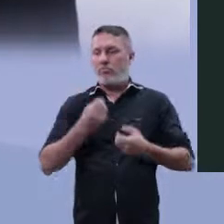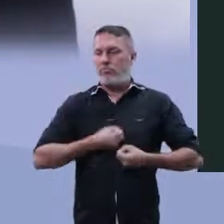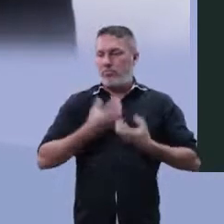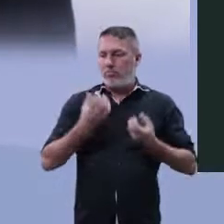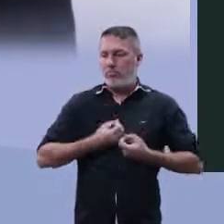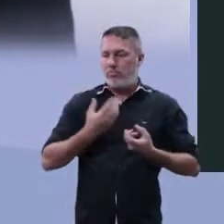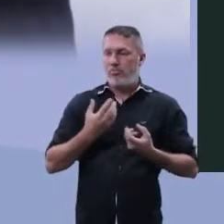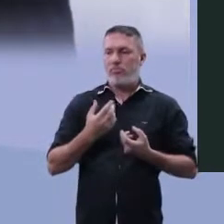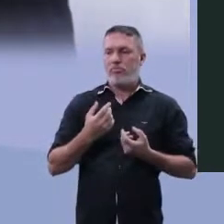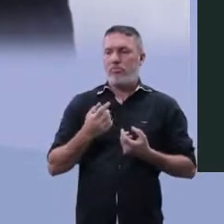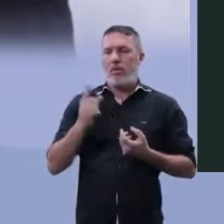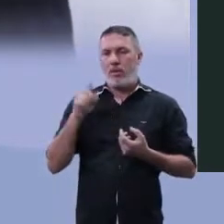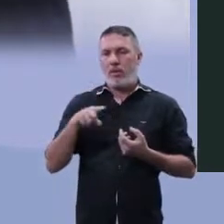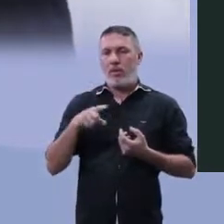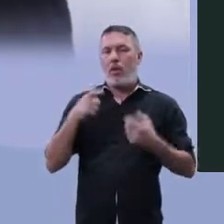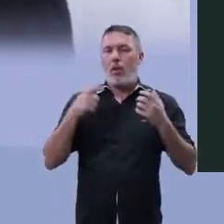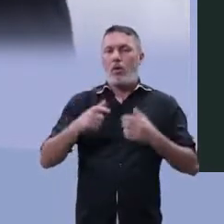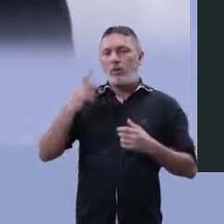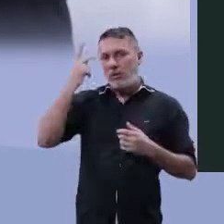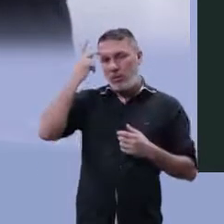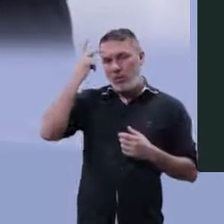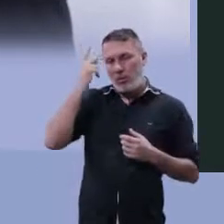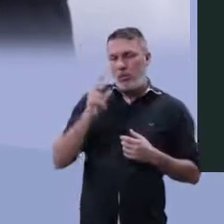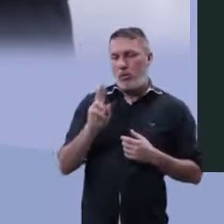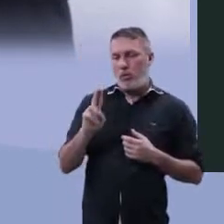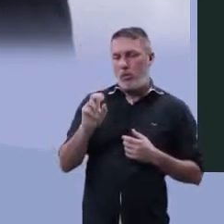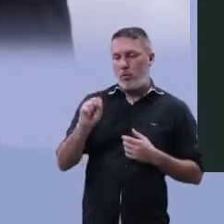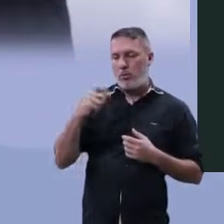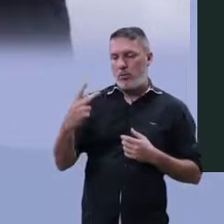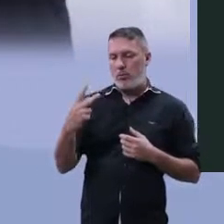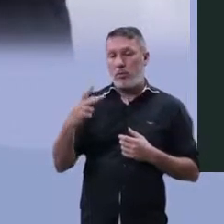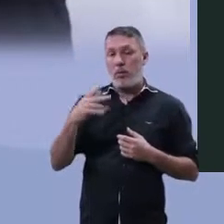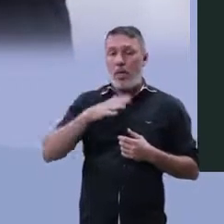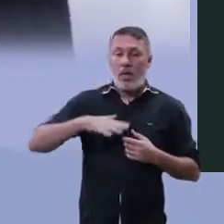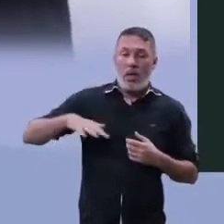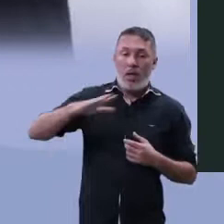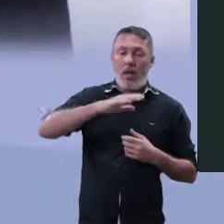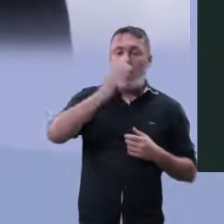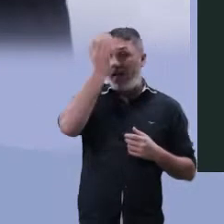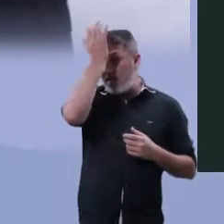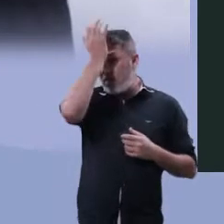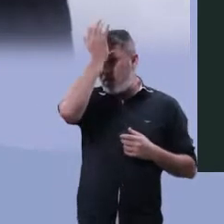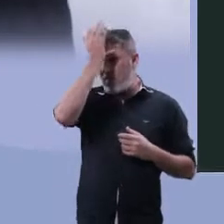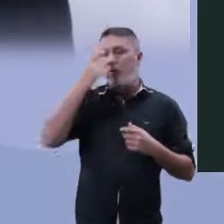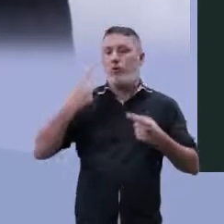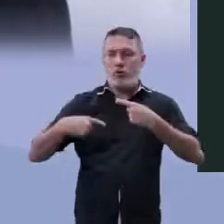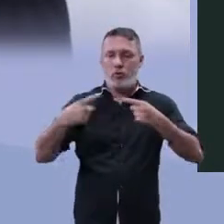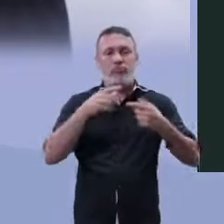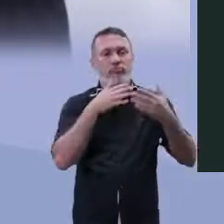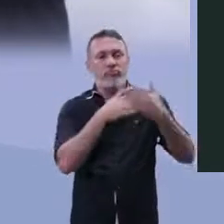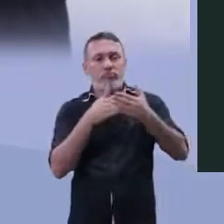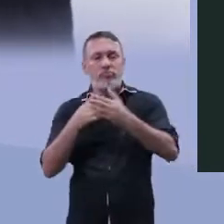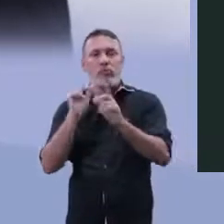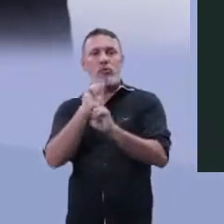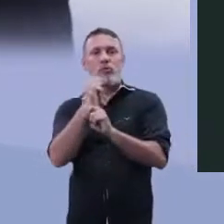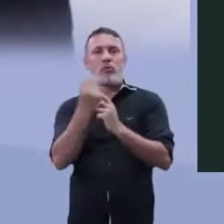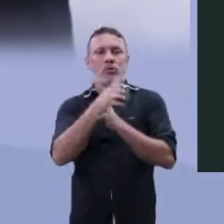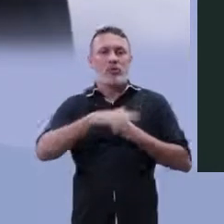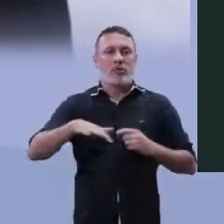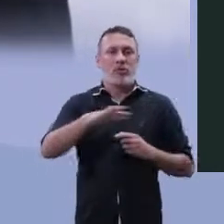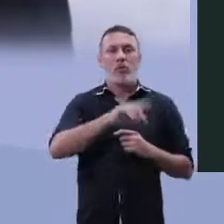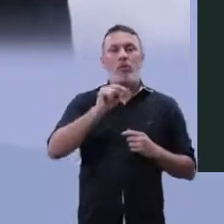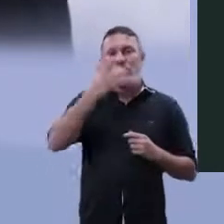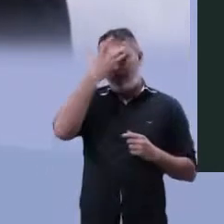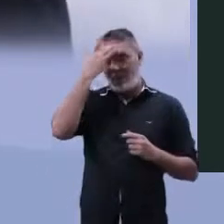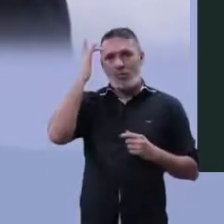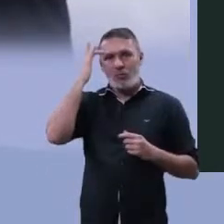artigo produzido na USP, né, o pessoal da enfermagem, discutindo exatamente o impacto das